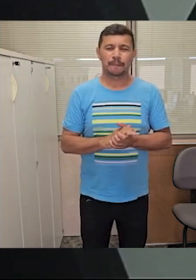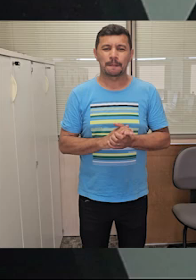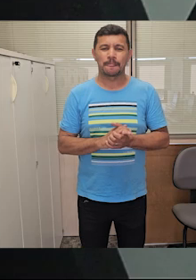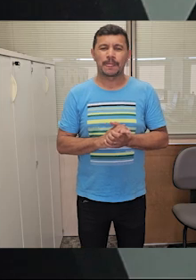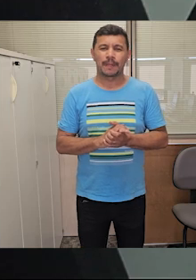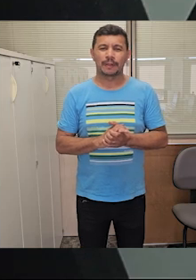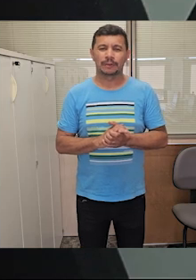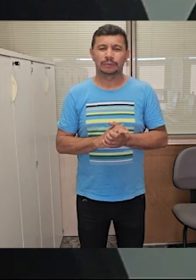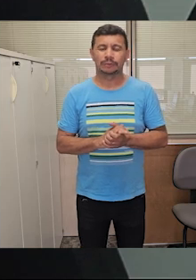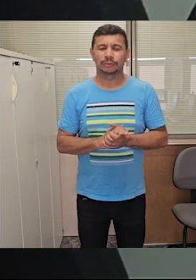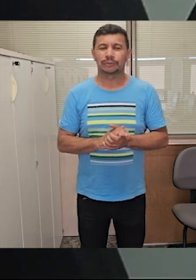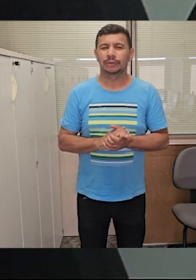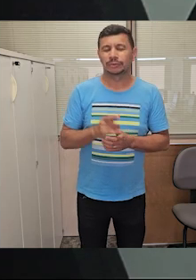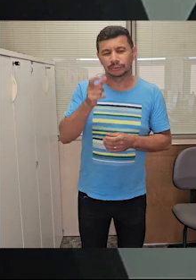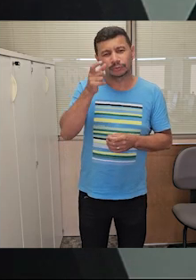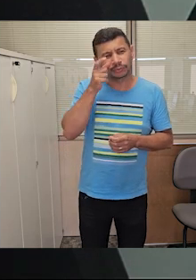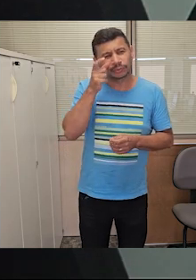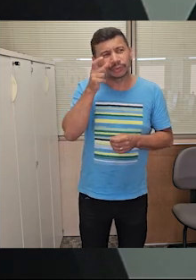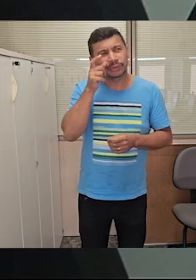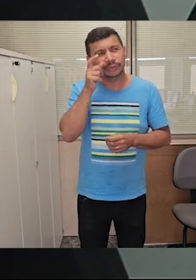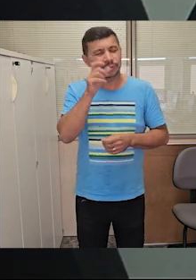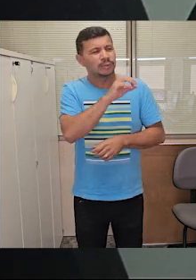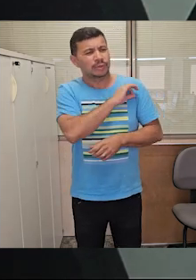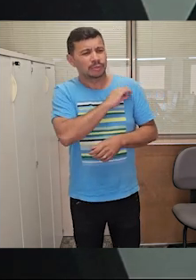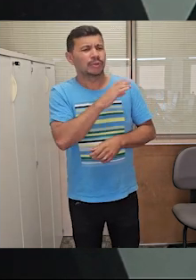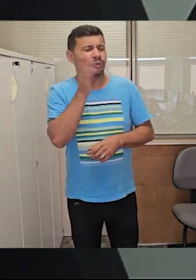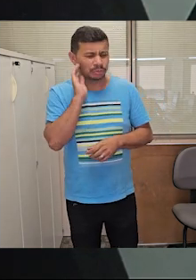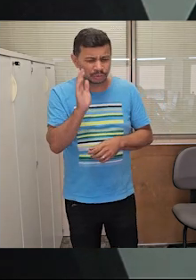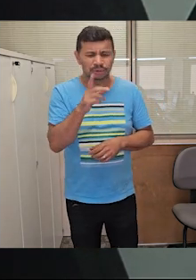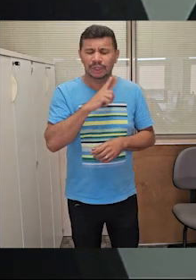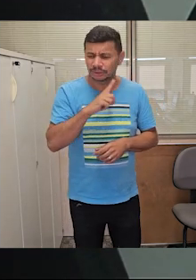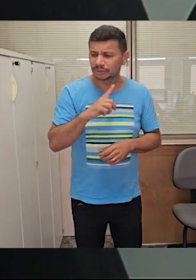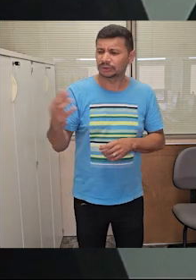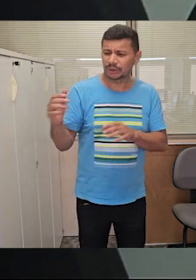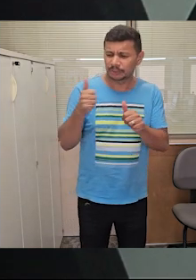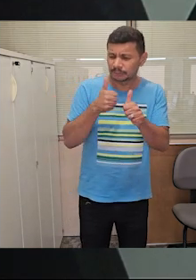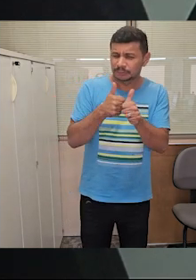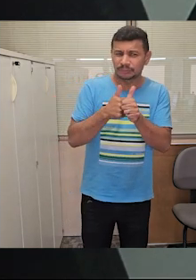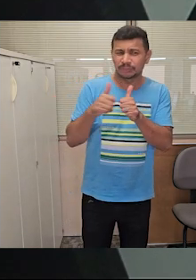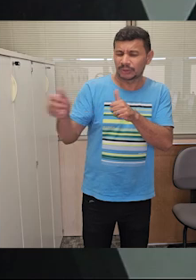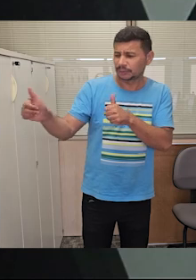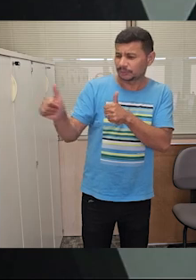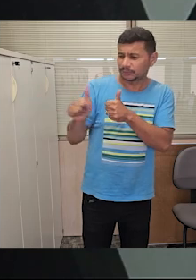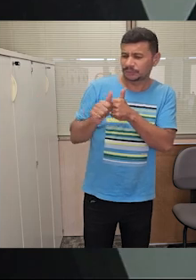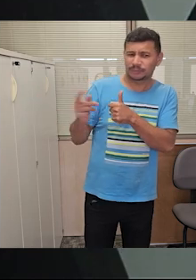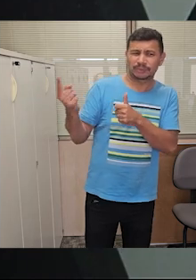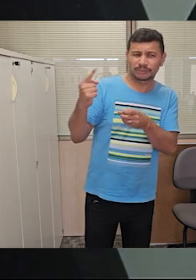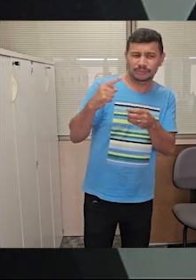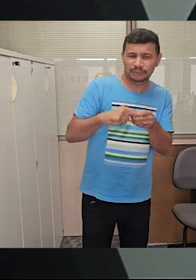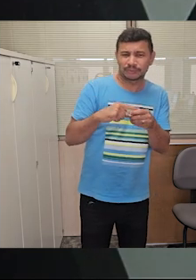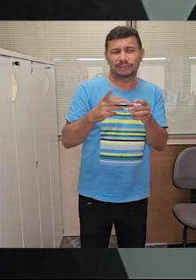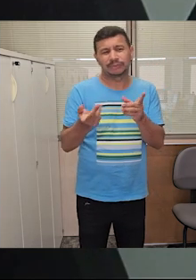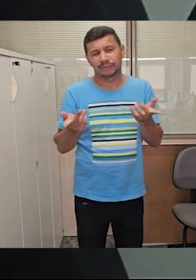E eu vi que a polícia estava lá dentro, estava vindo. Bom, vai prender todo